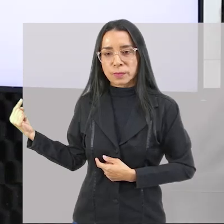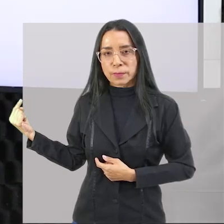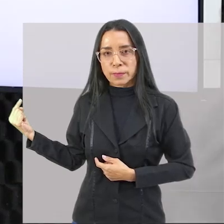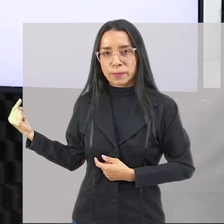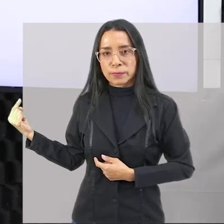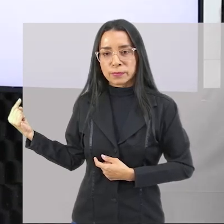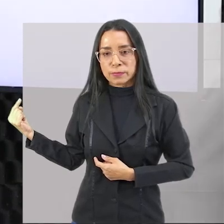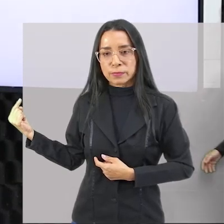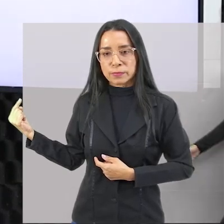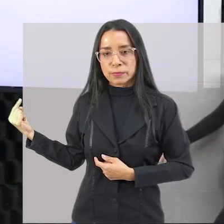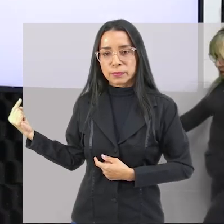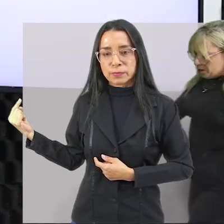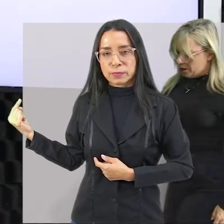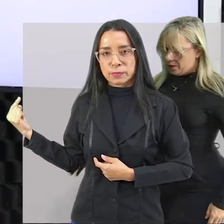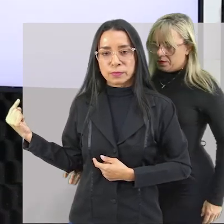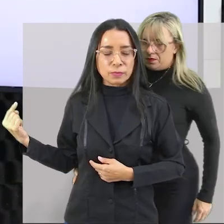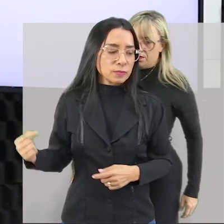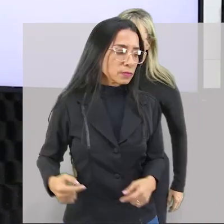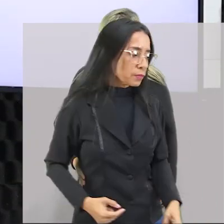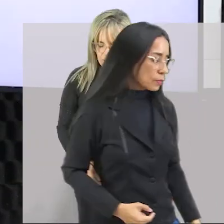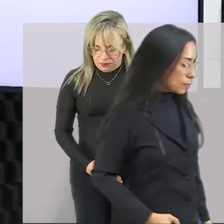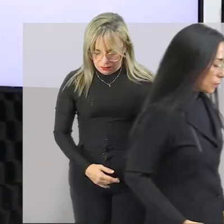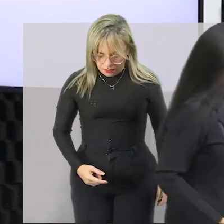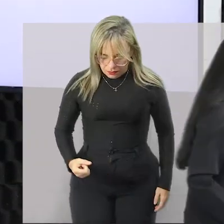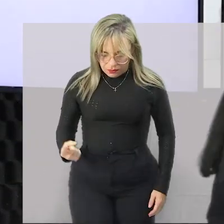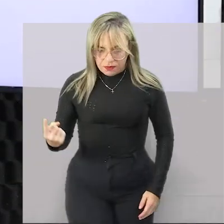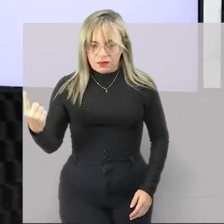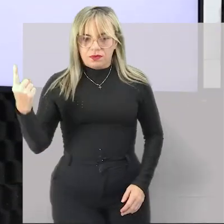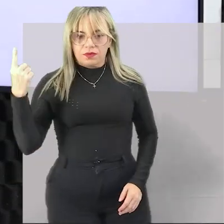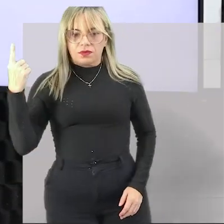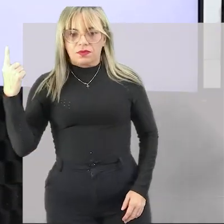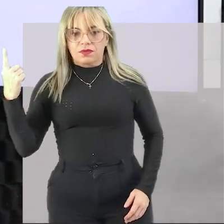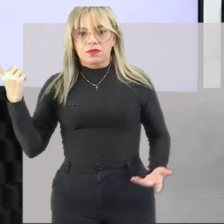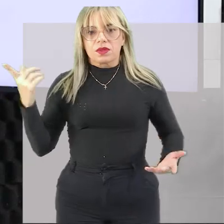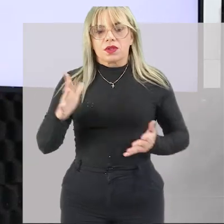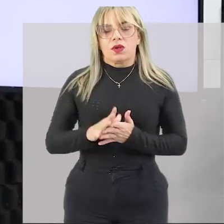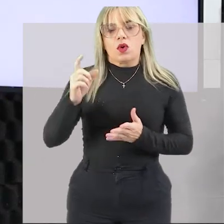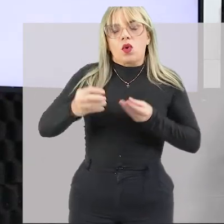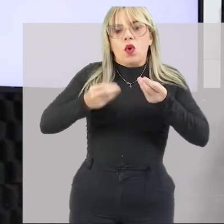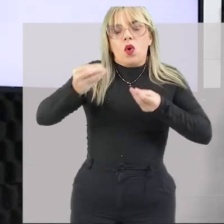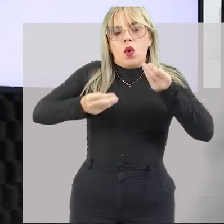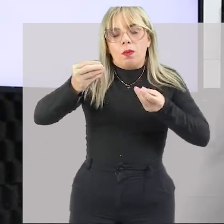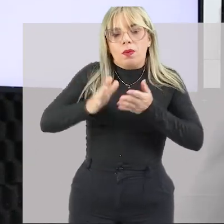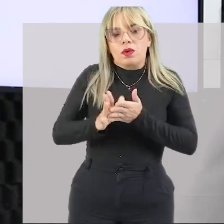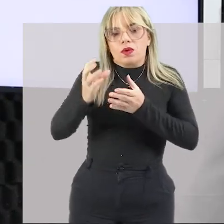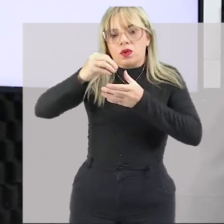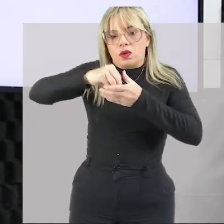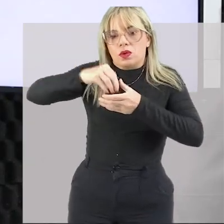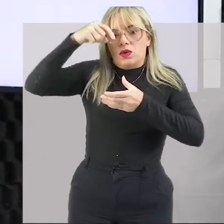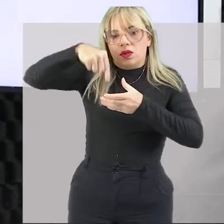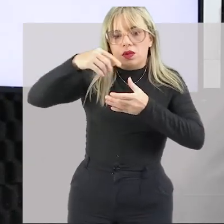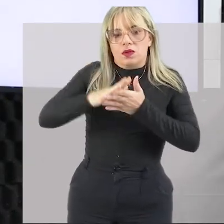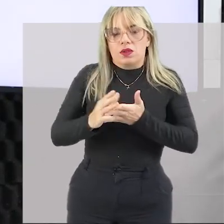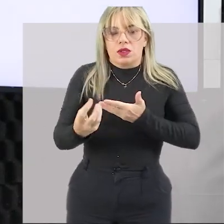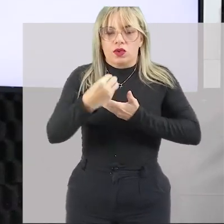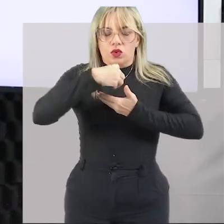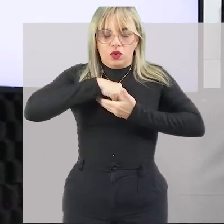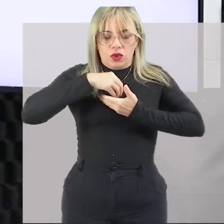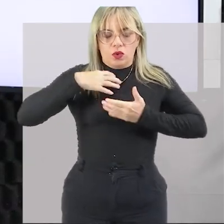aspectos mais latentes. O que é latente? Pois é, um aluno meu me perguntou. O que é latente? Alguma coisa que está dentro, né, de